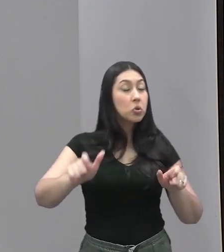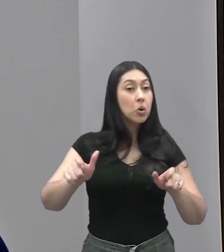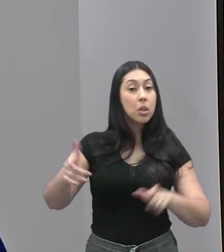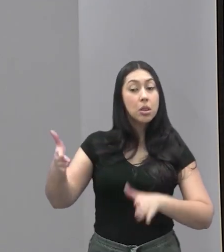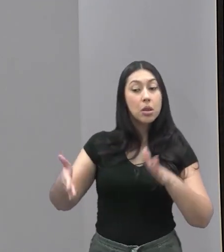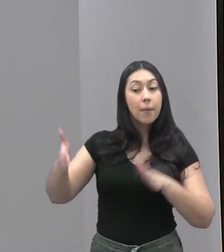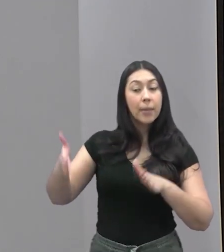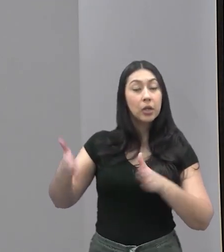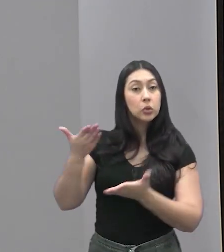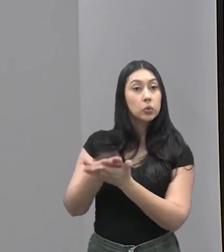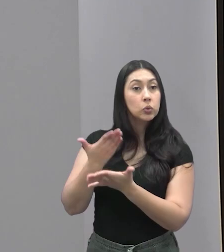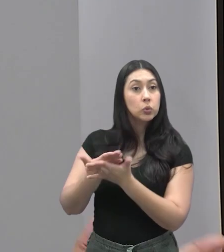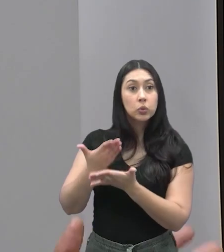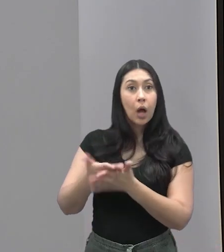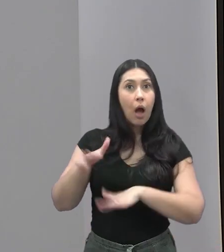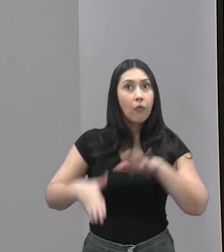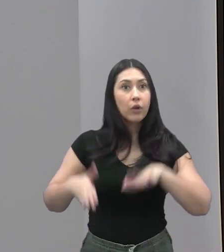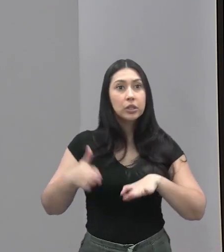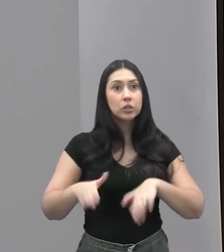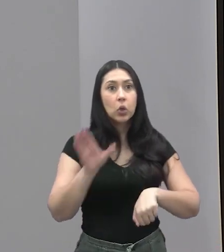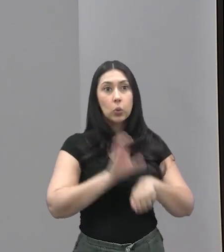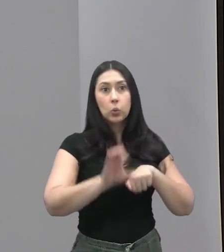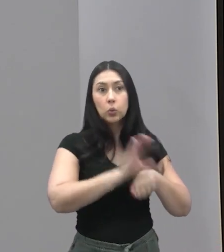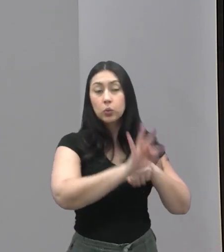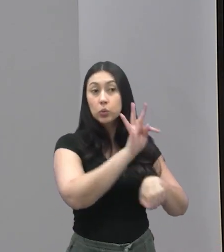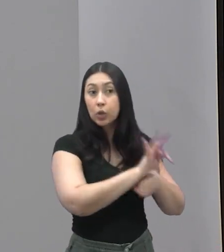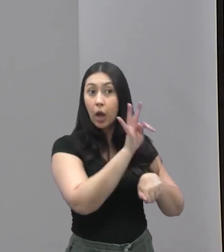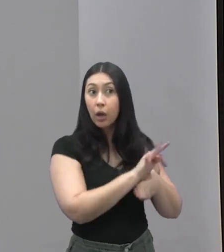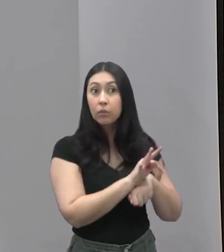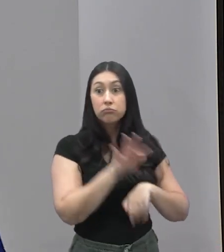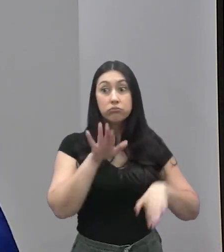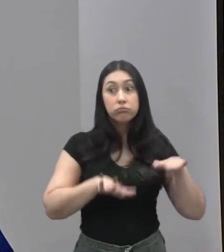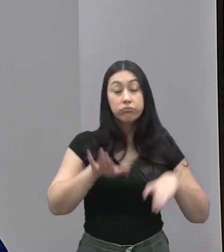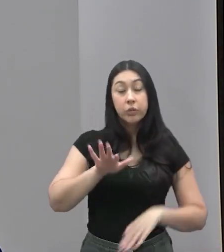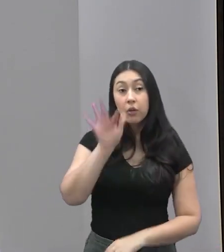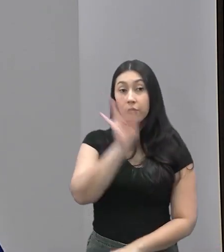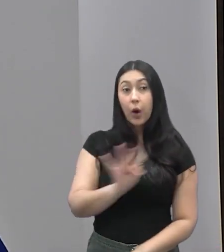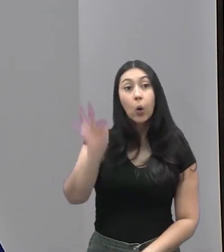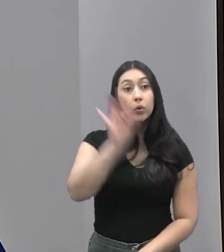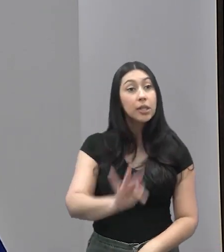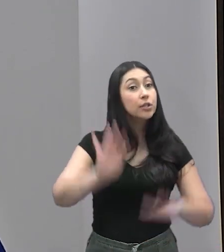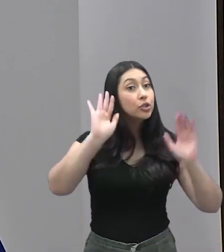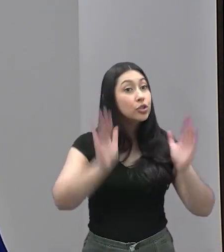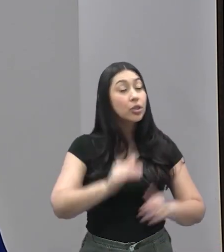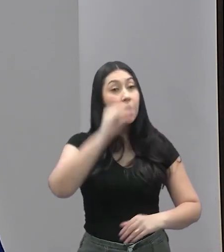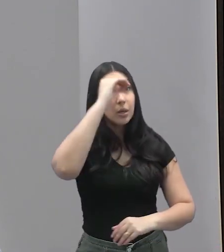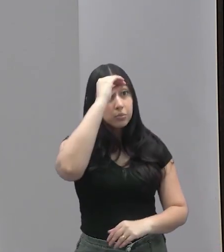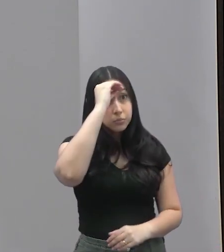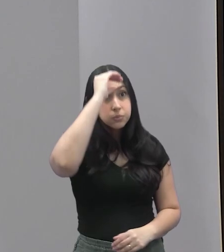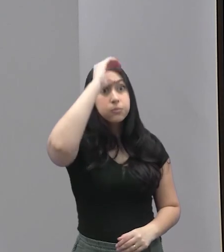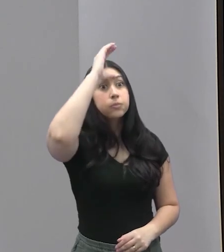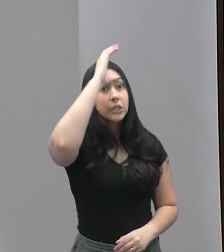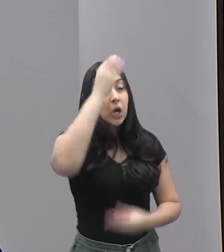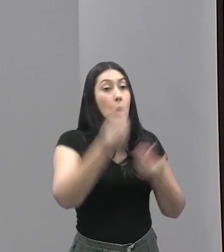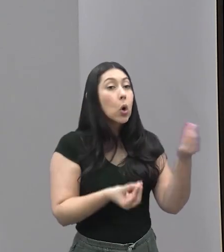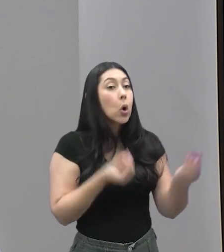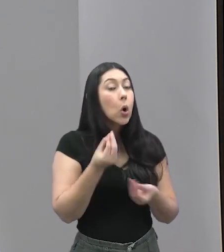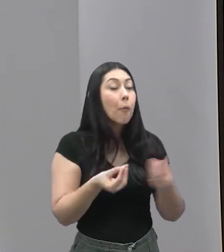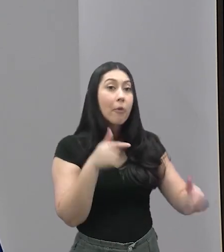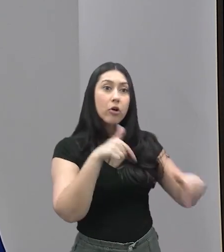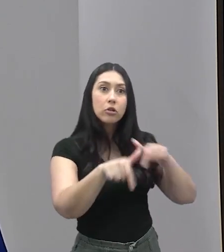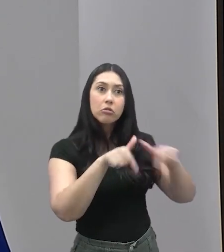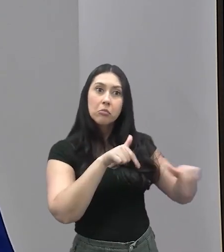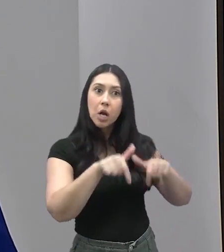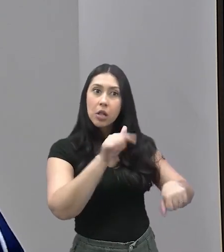quando estão estudando, seja no seu curso técnico ou às vezes na faculdade, uma maneira dela ir já aprendendo e entrando